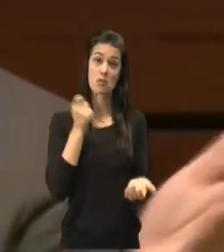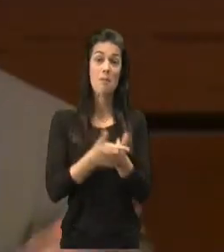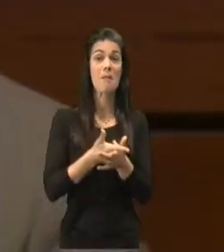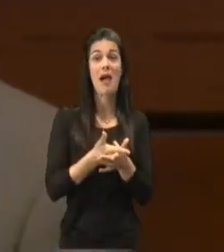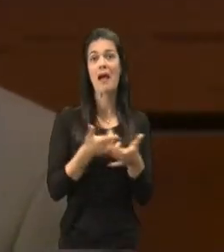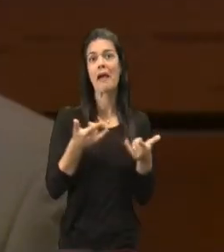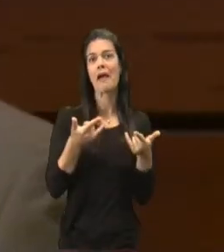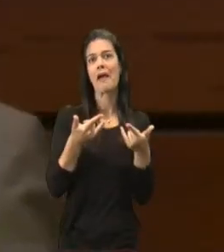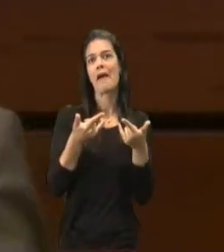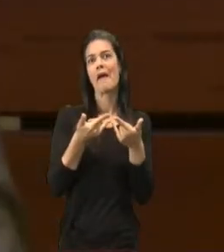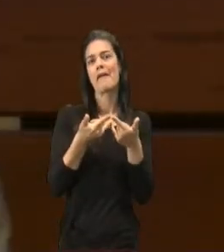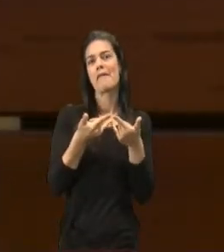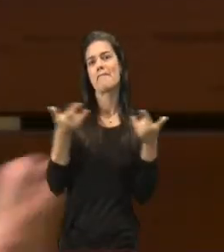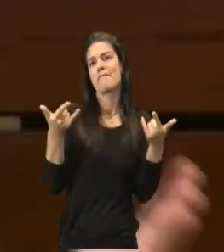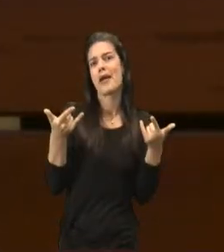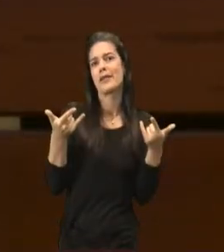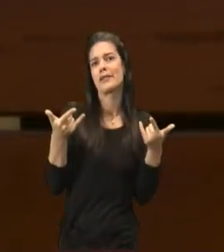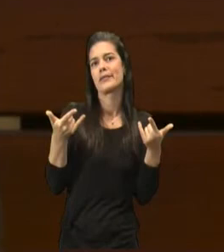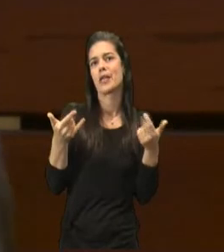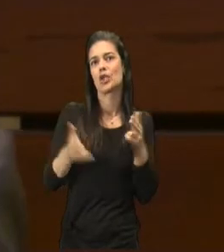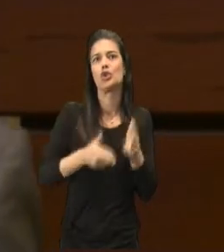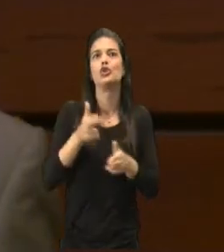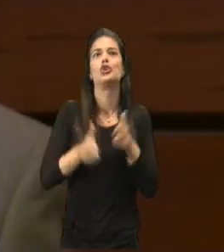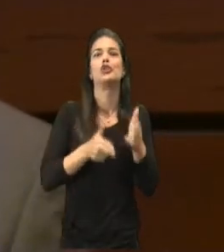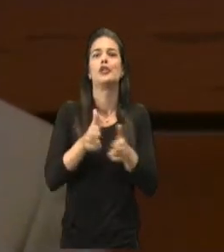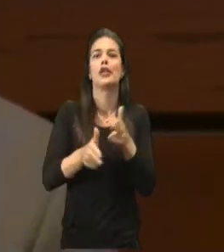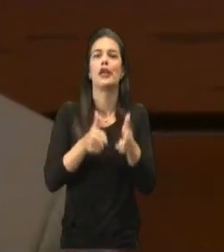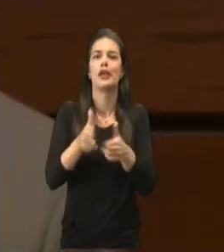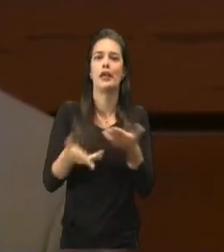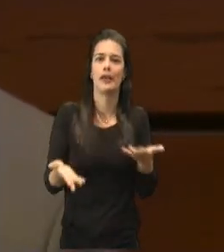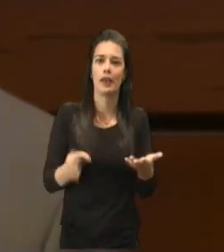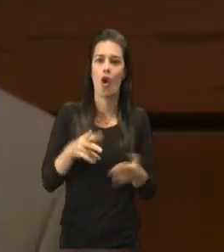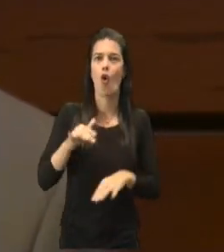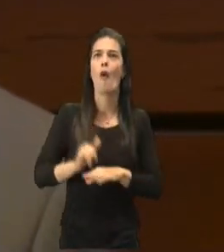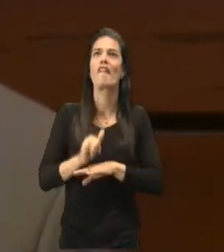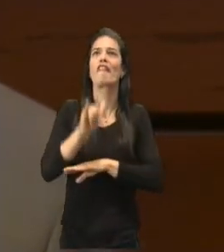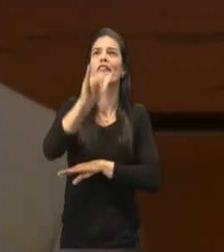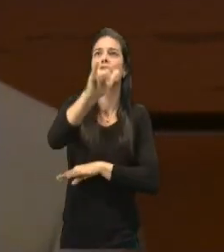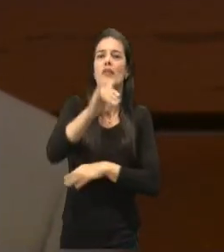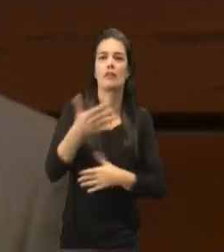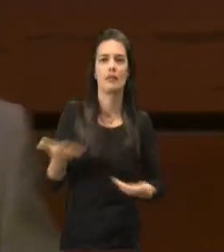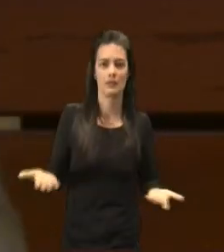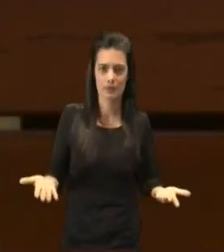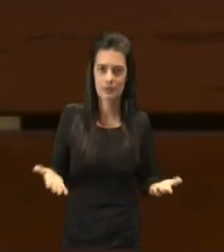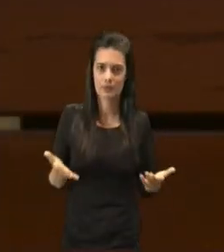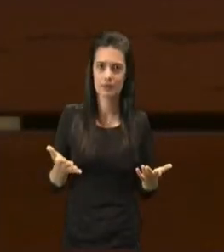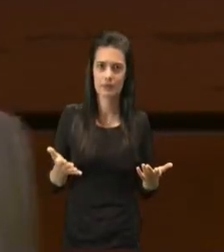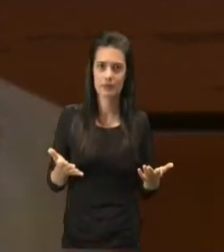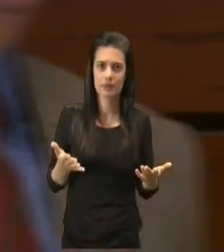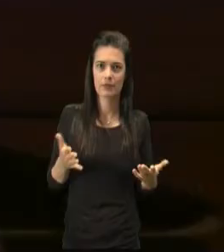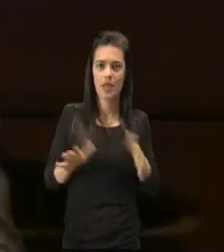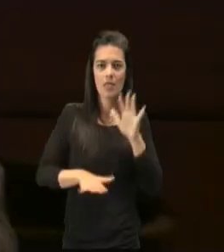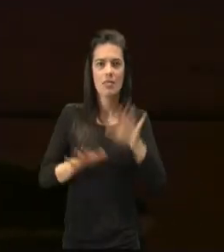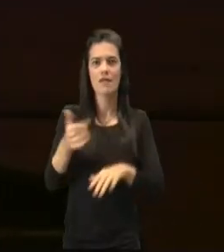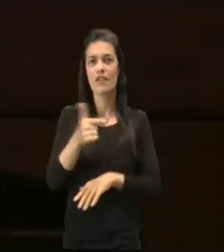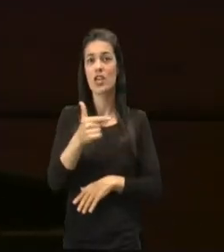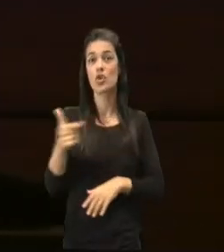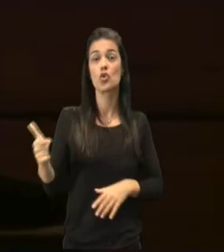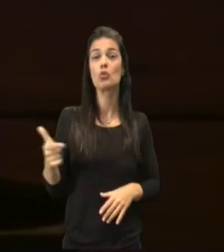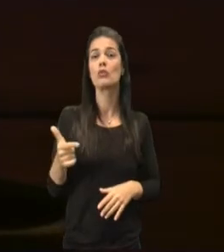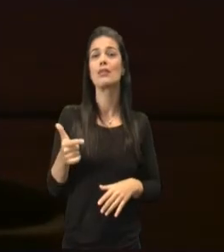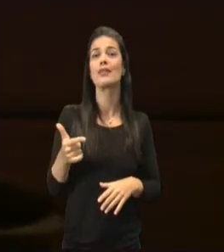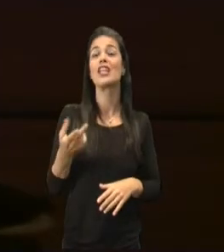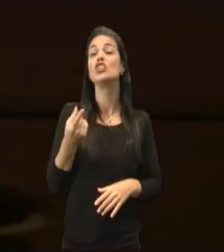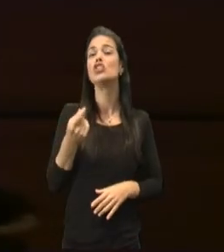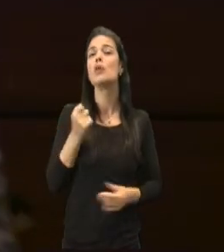de trem, muito menos pagar um avião para o seu filho para viajar. Talvez você não tenha condição de dar a melhor roupa para o